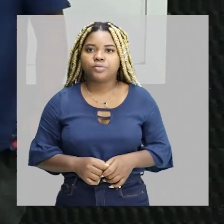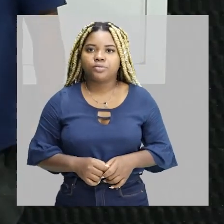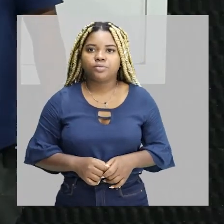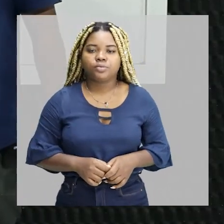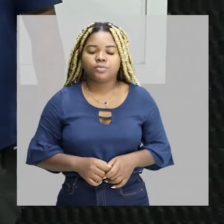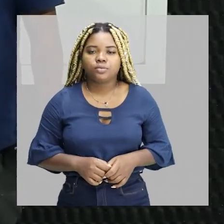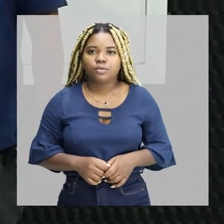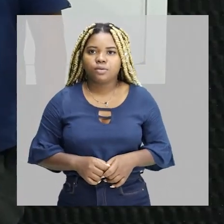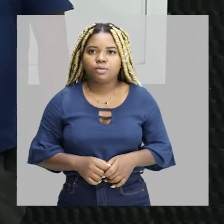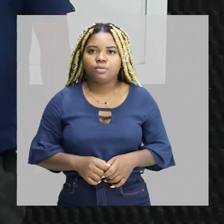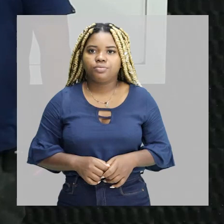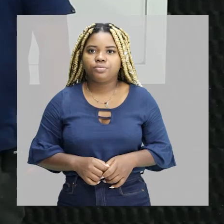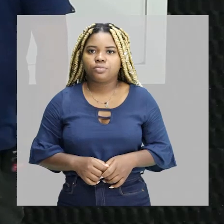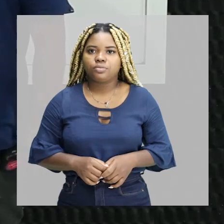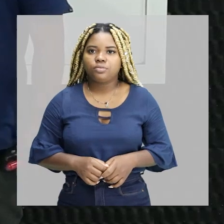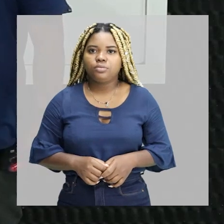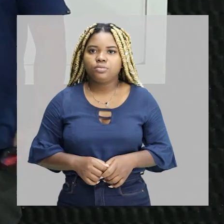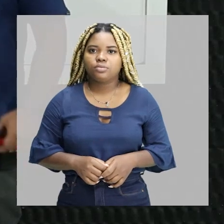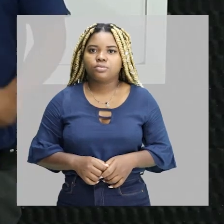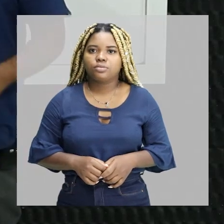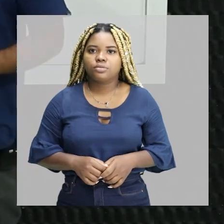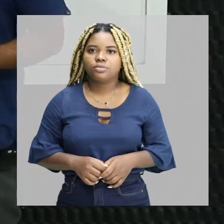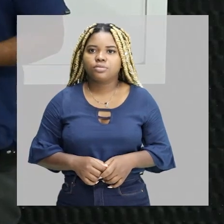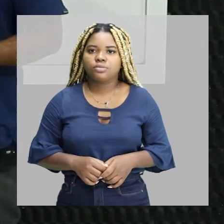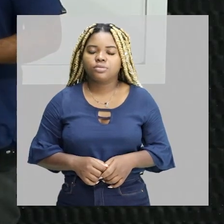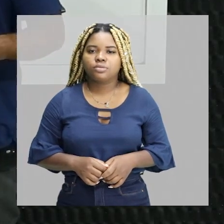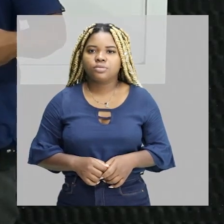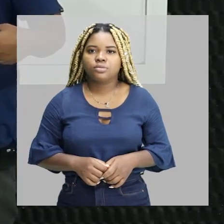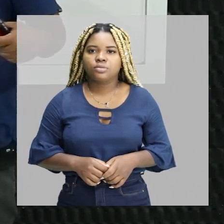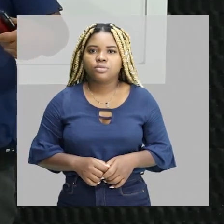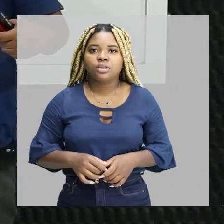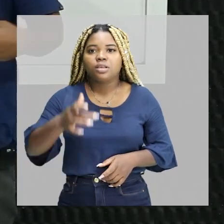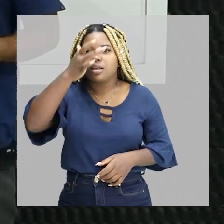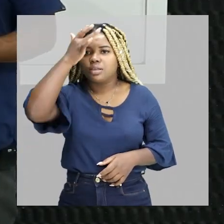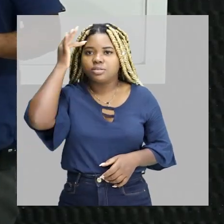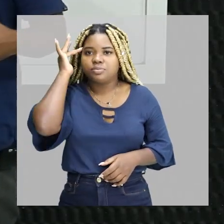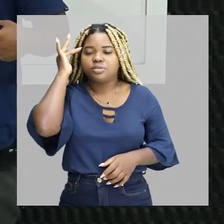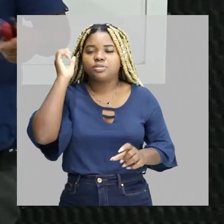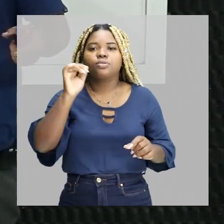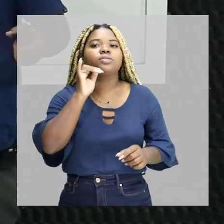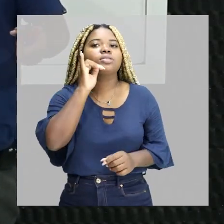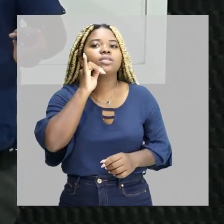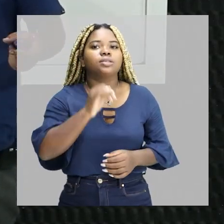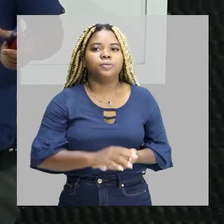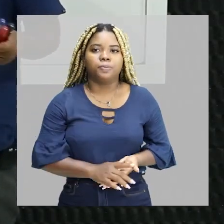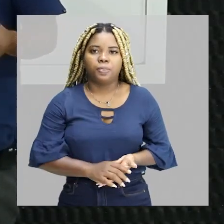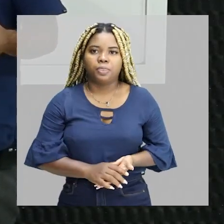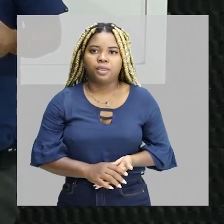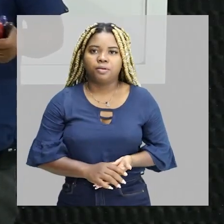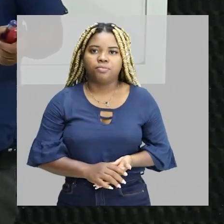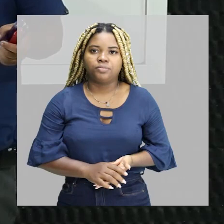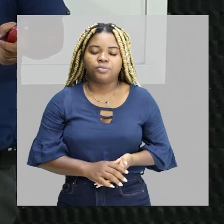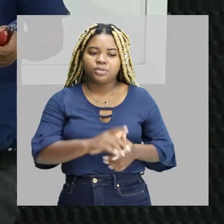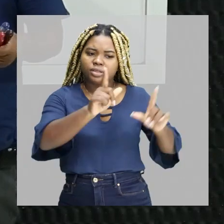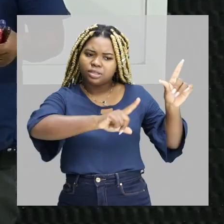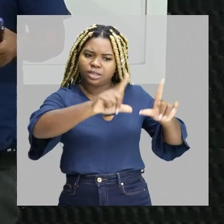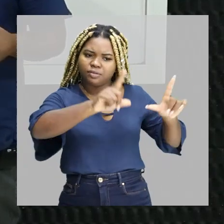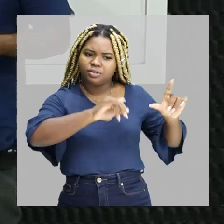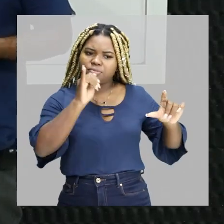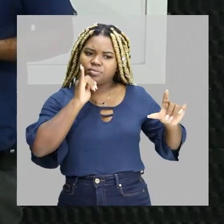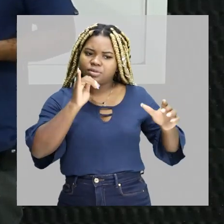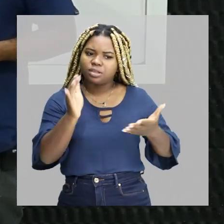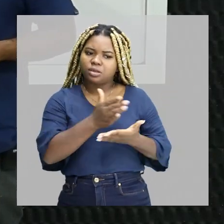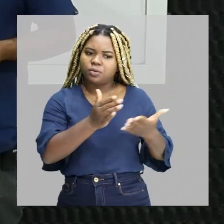é daquelas pessoas que deitam, né, que gente vê muito na televisão aí, lá nos